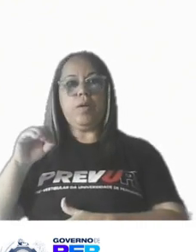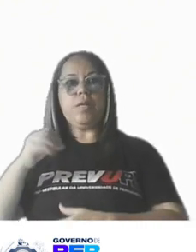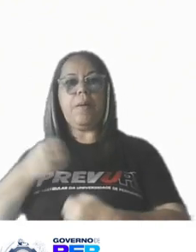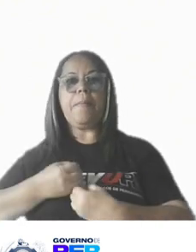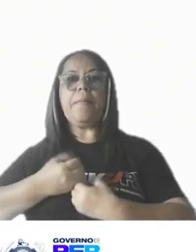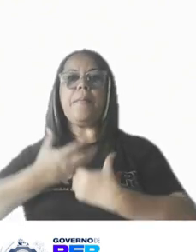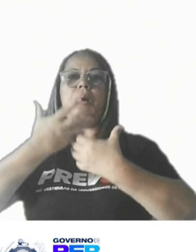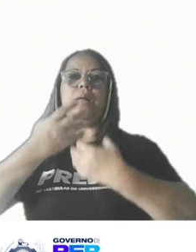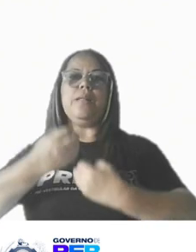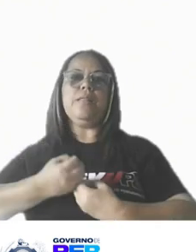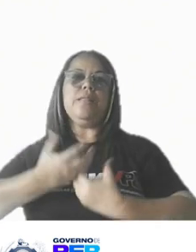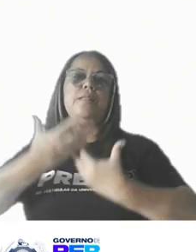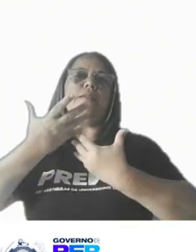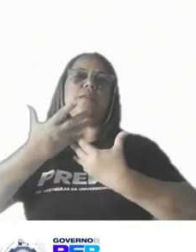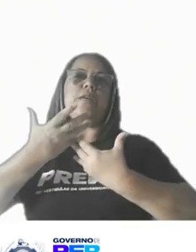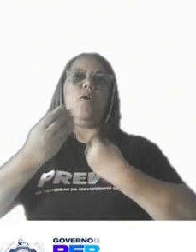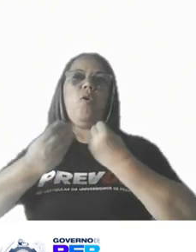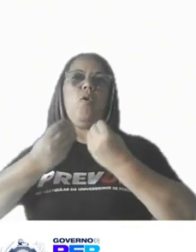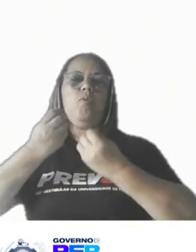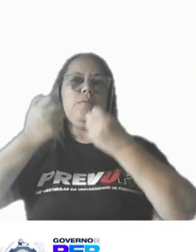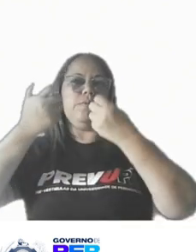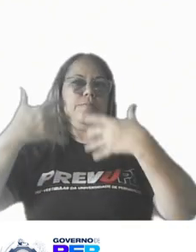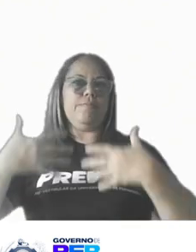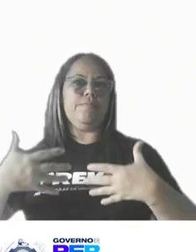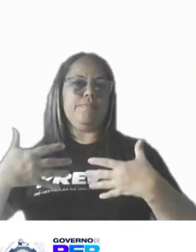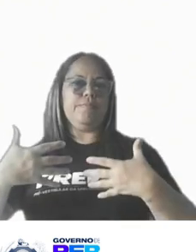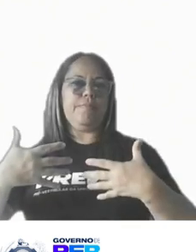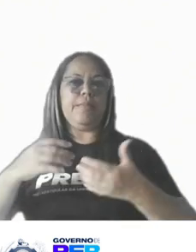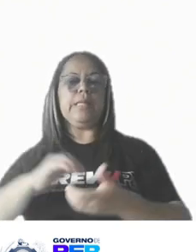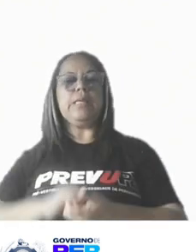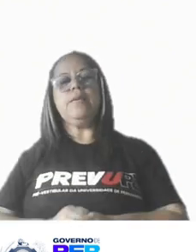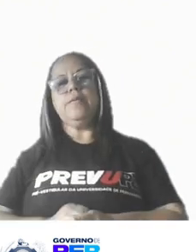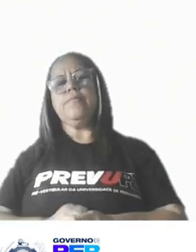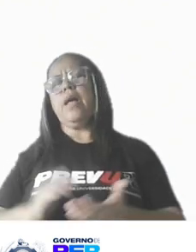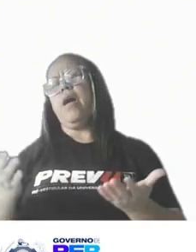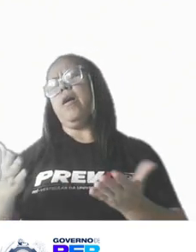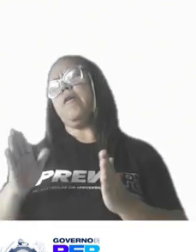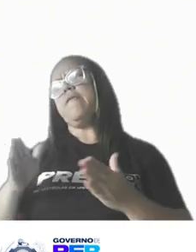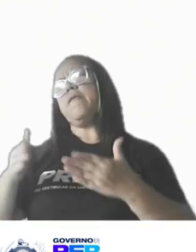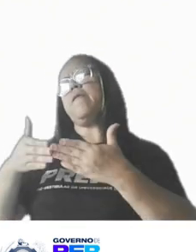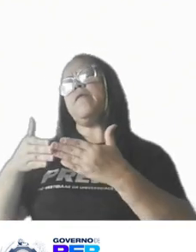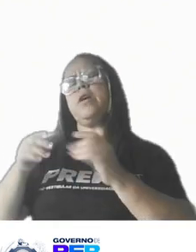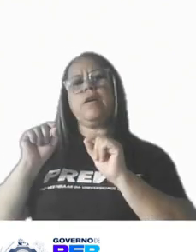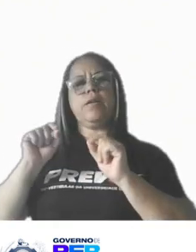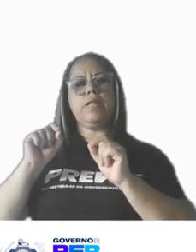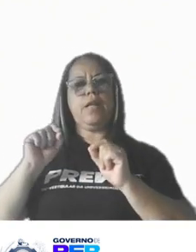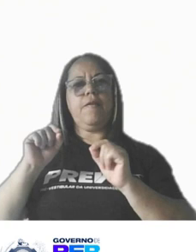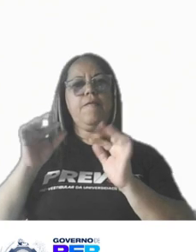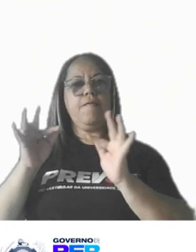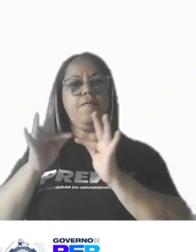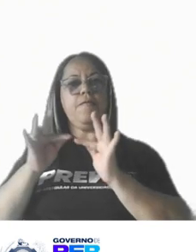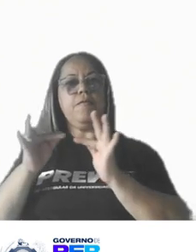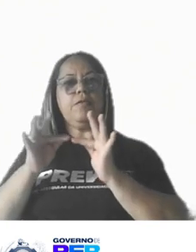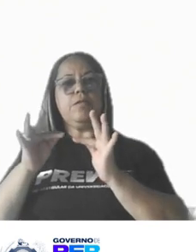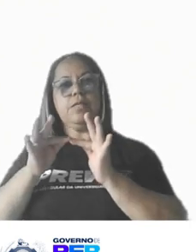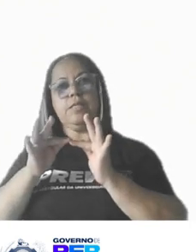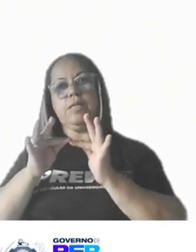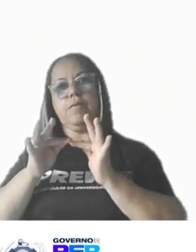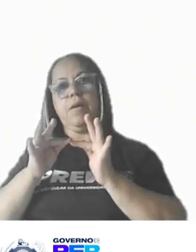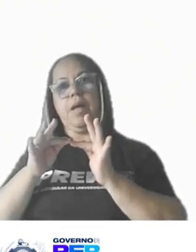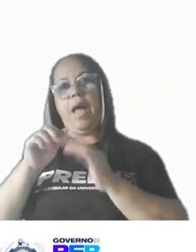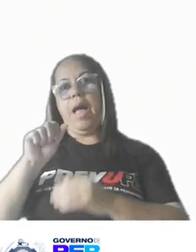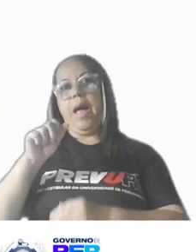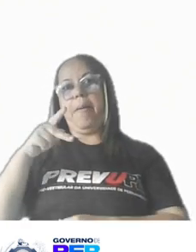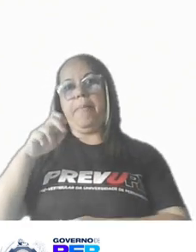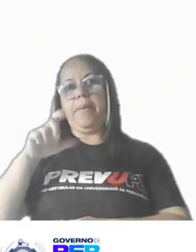e a poética na forma da mensagem. E aí, vamos focar na função apelativa ou conativa.